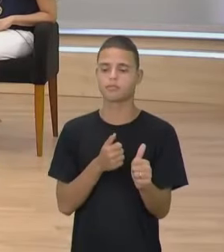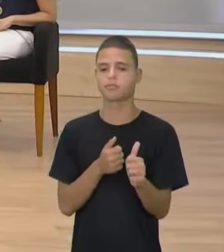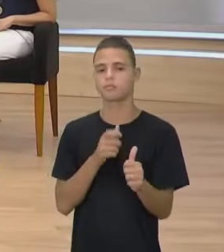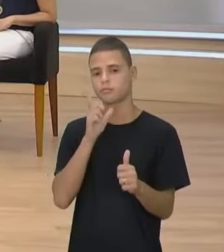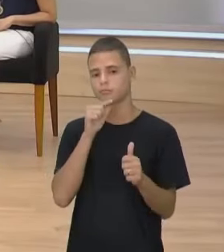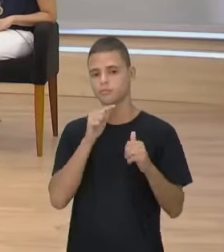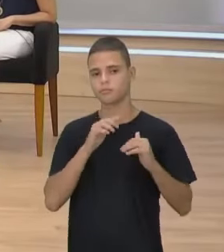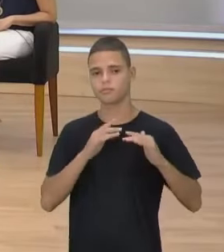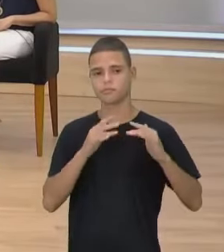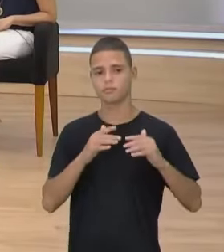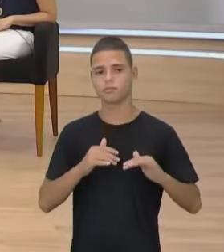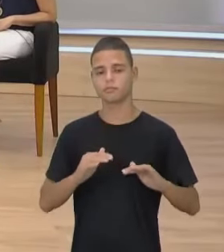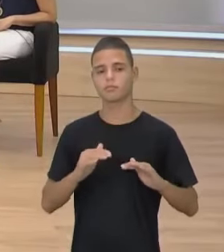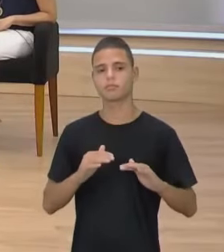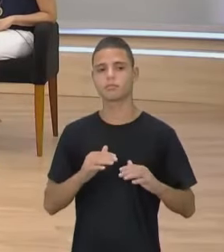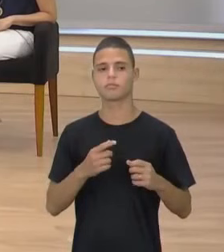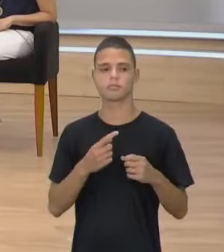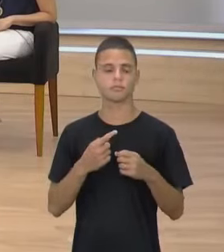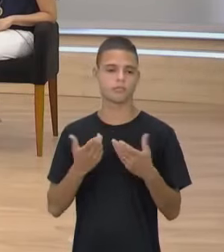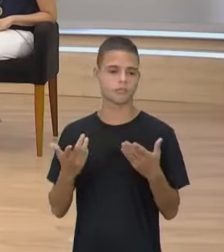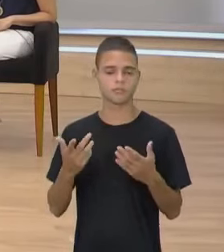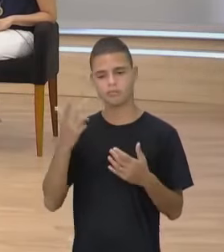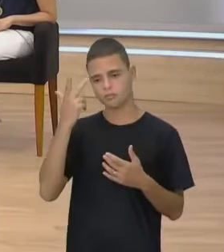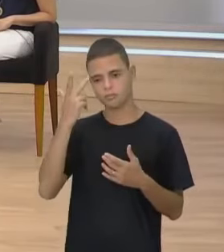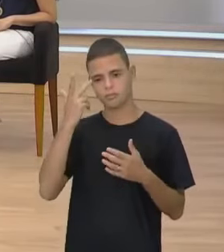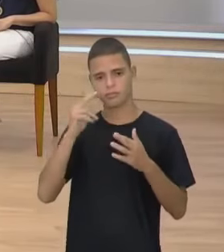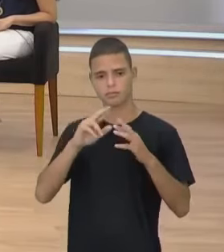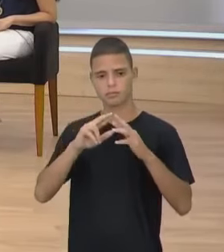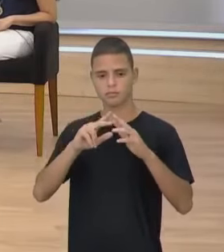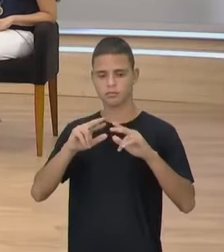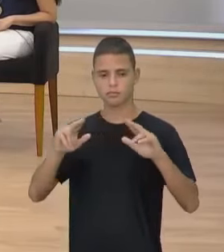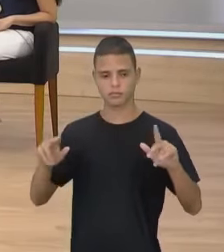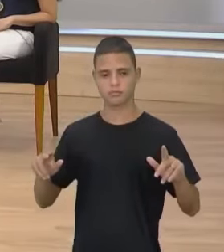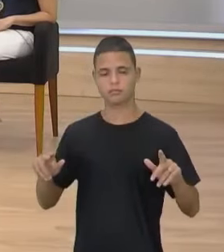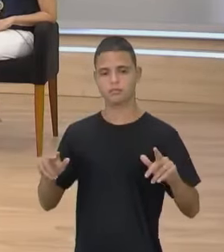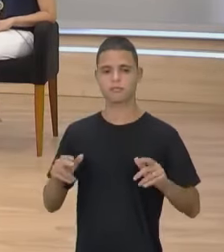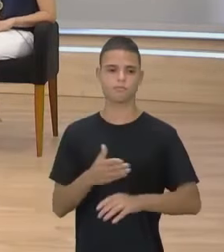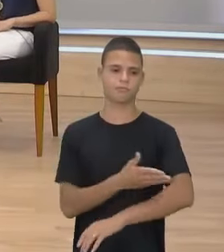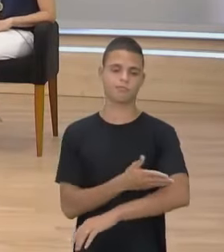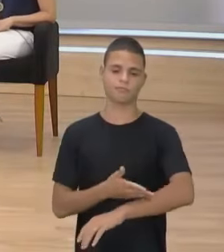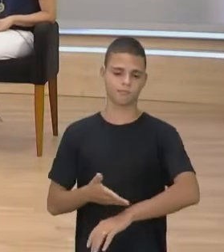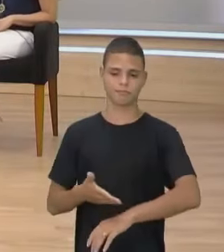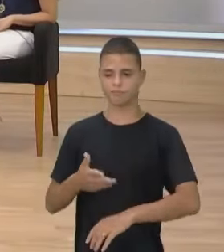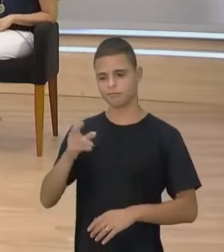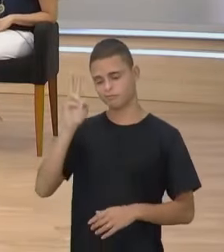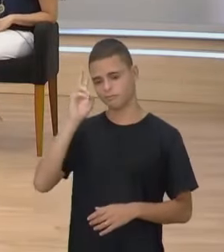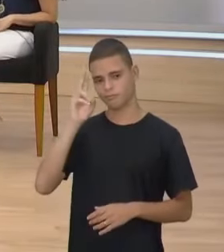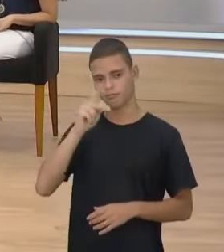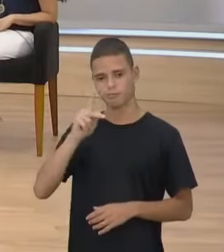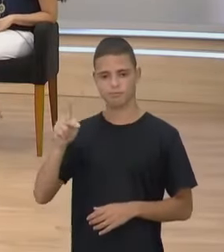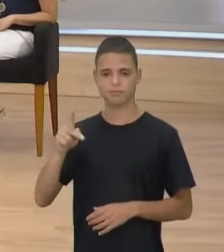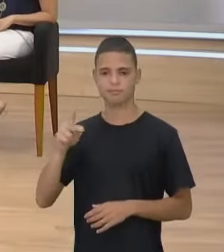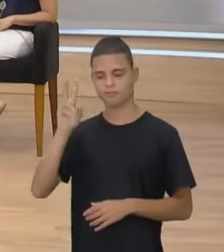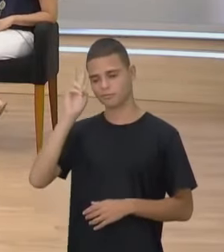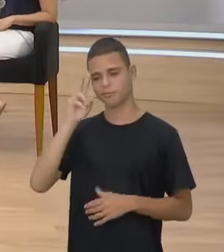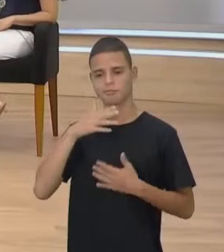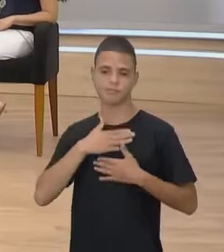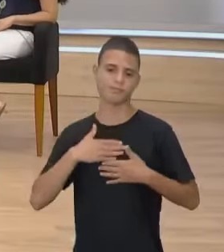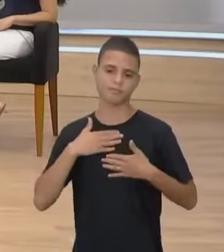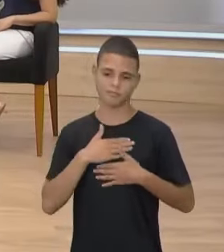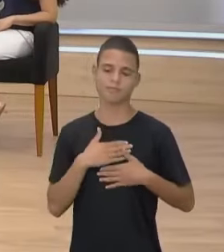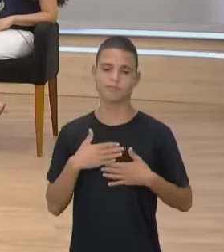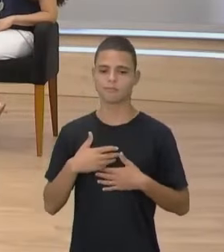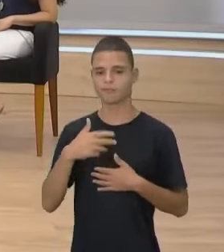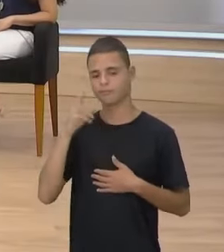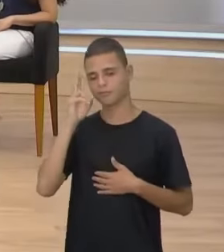São Paulo, né? Santo André, todos. É dinâmica histórica. Professor de história, é ótimo essa parte aqui.